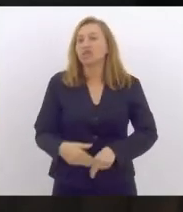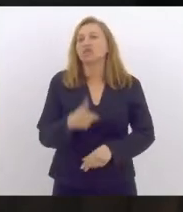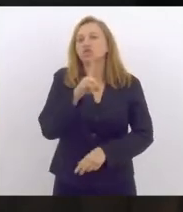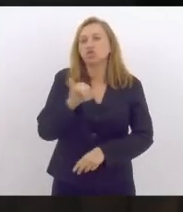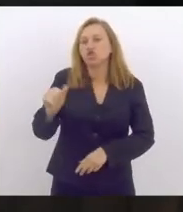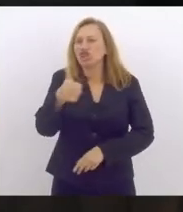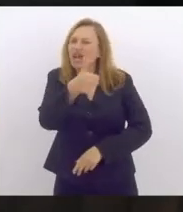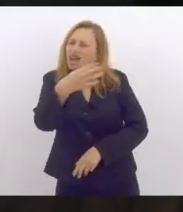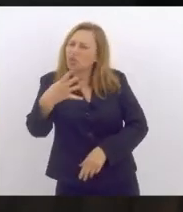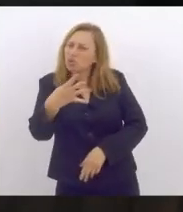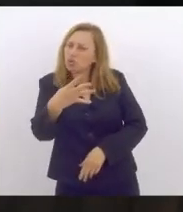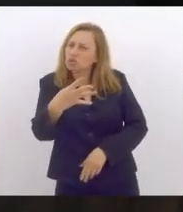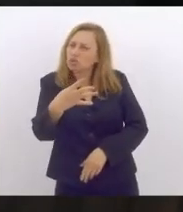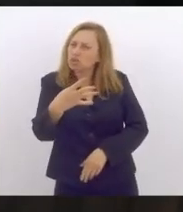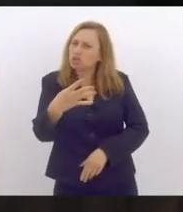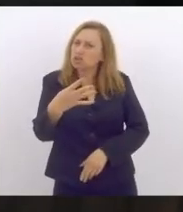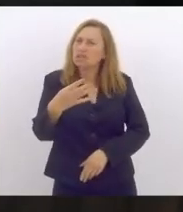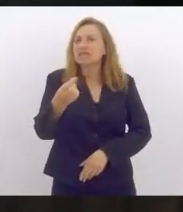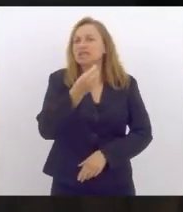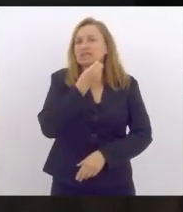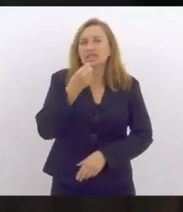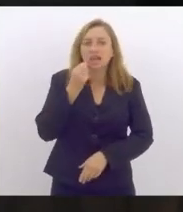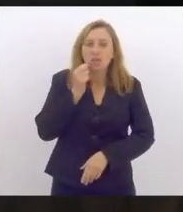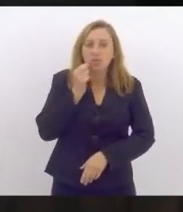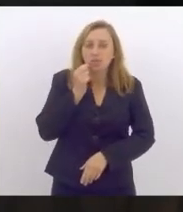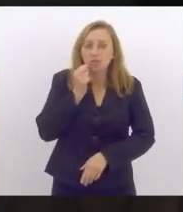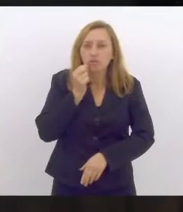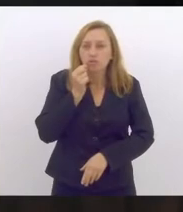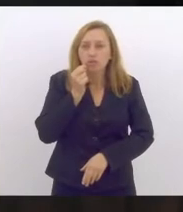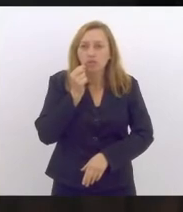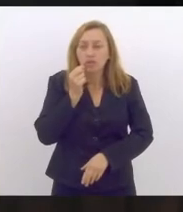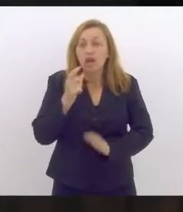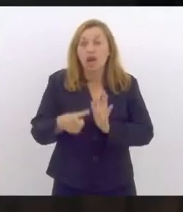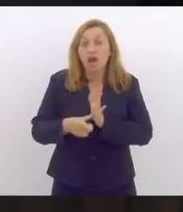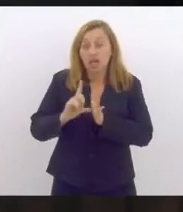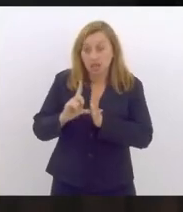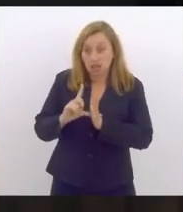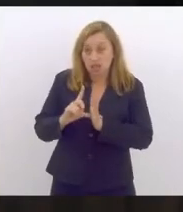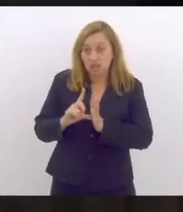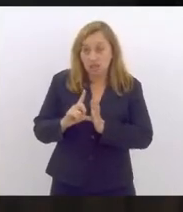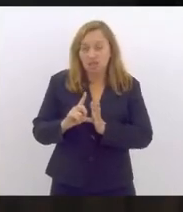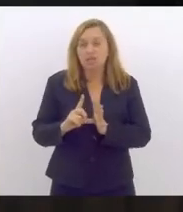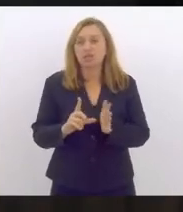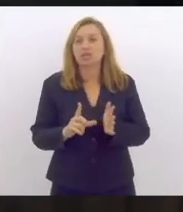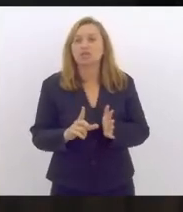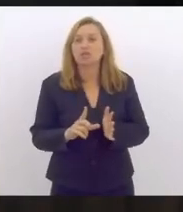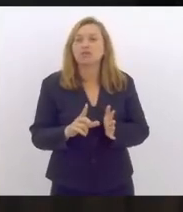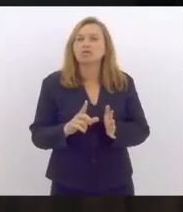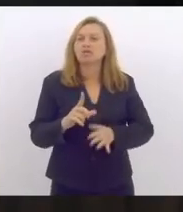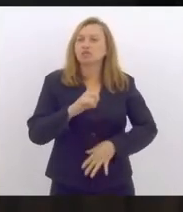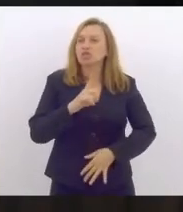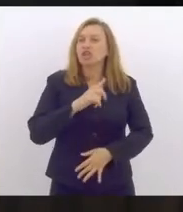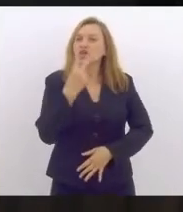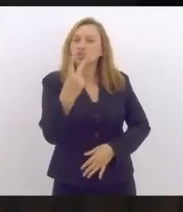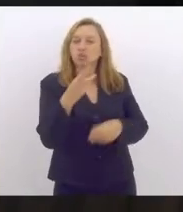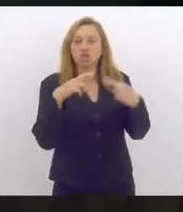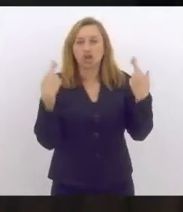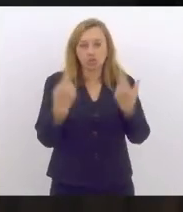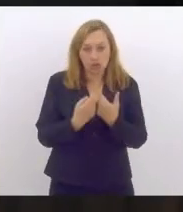dia 14 de setembro. Antes disso, vamos ter, no mínimo,